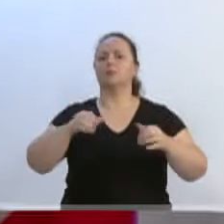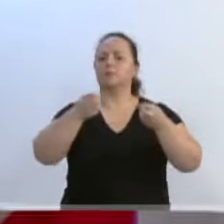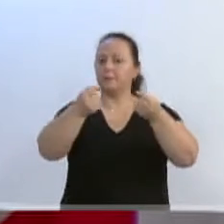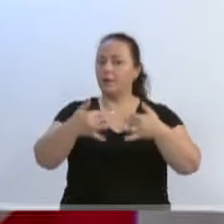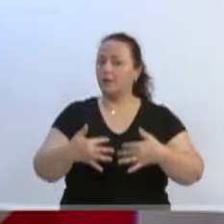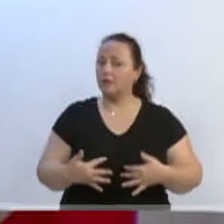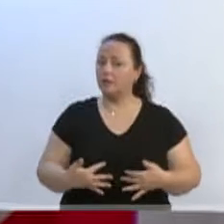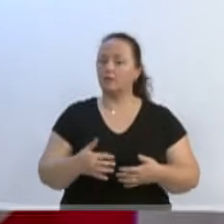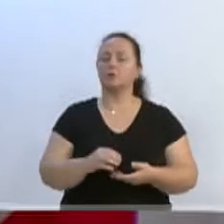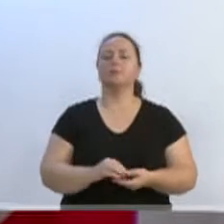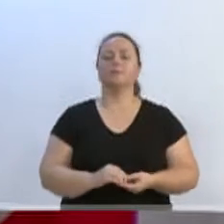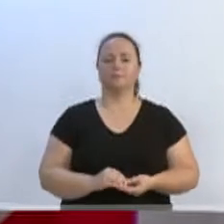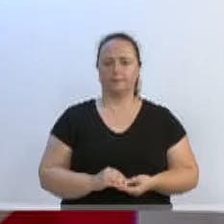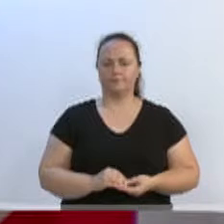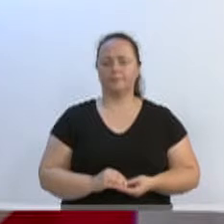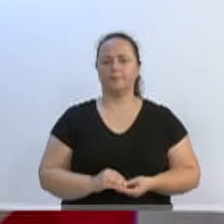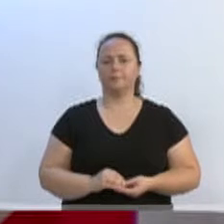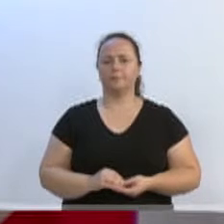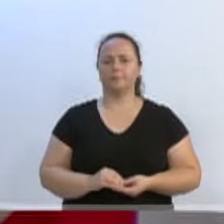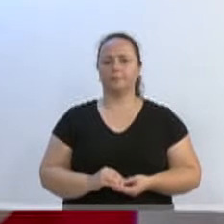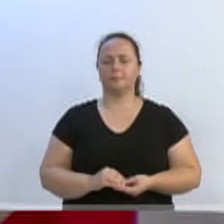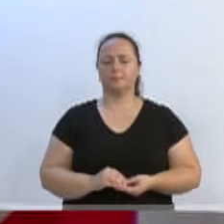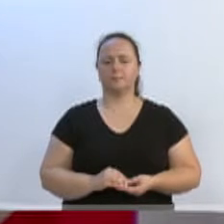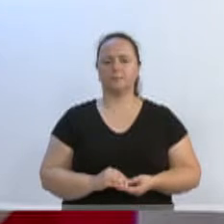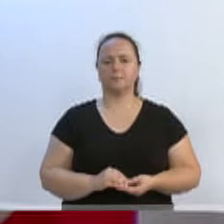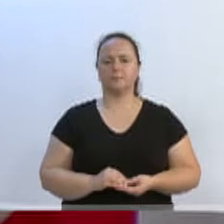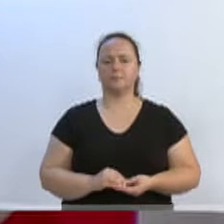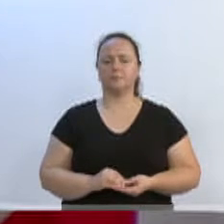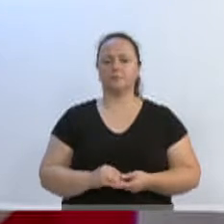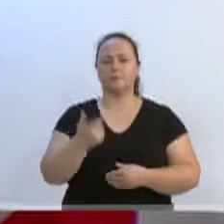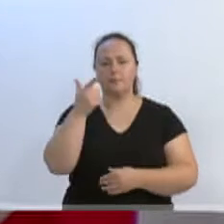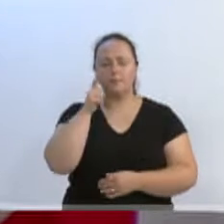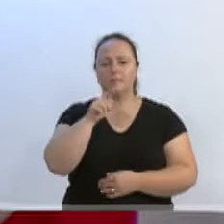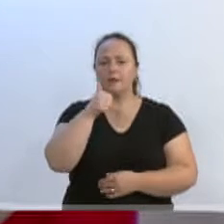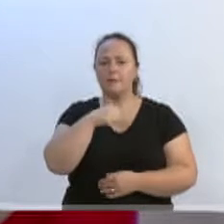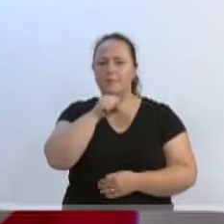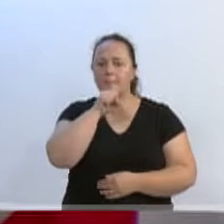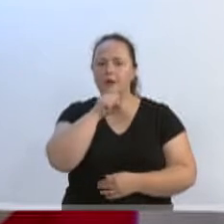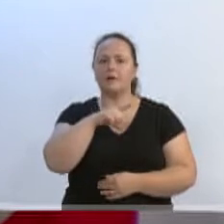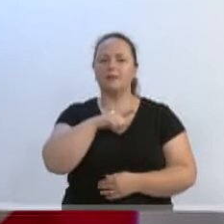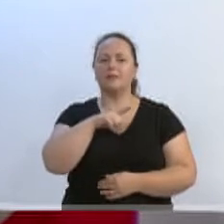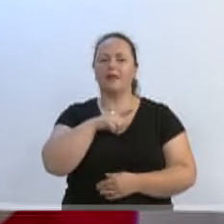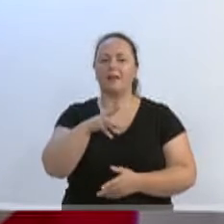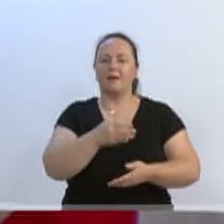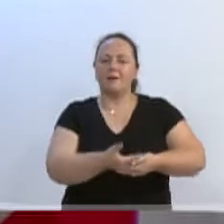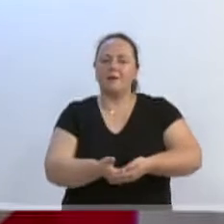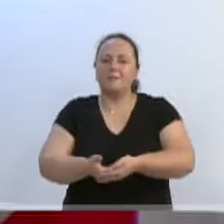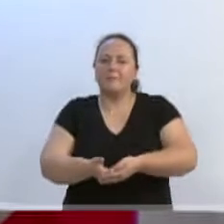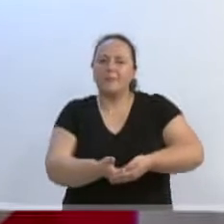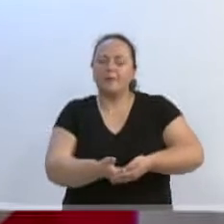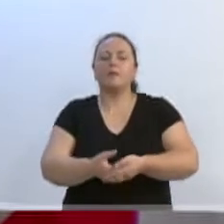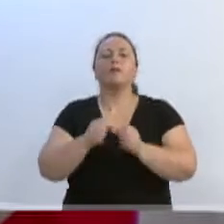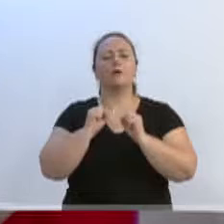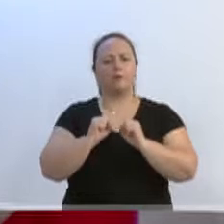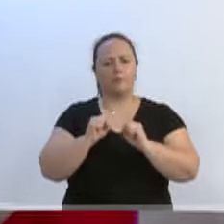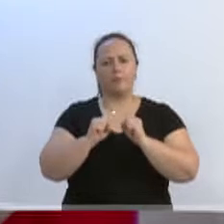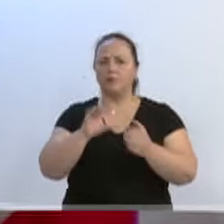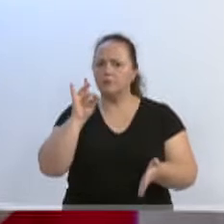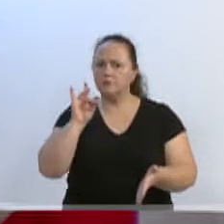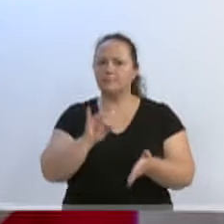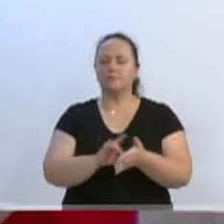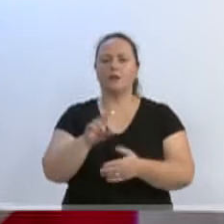é provas gestantes ou mães que possuem filhos de colo que tem direito de estar utilizando